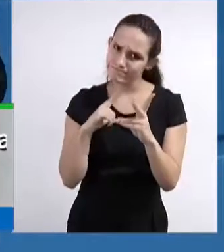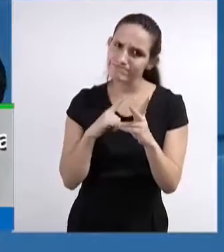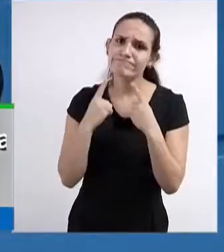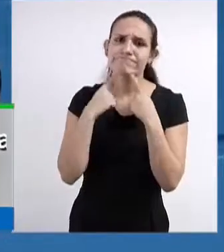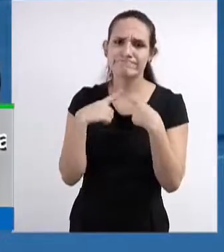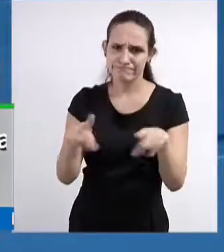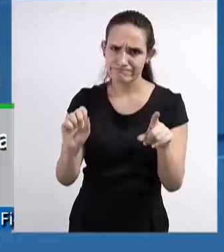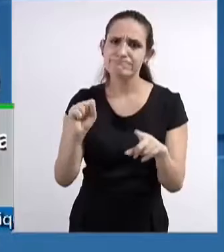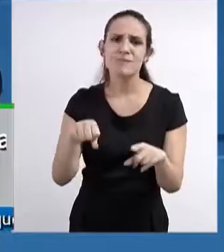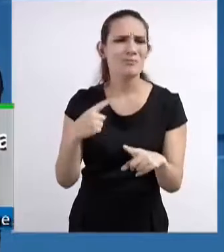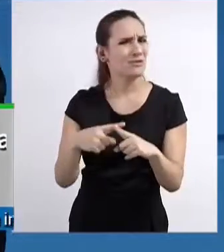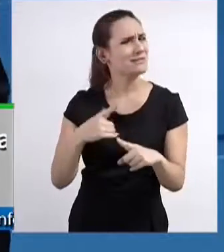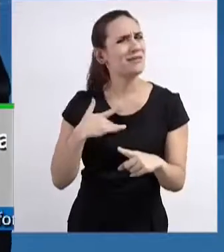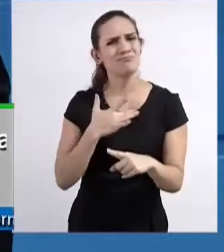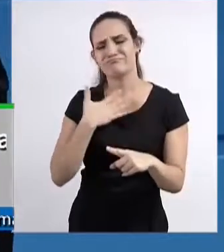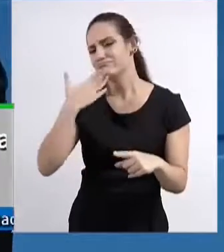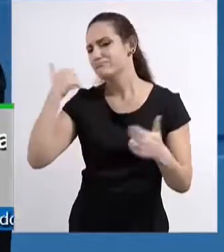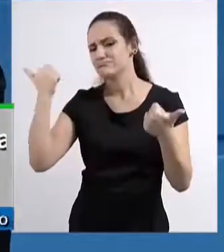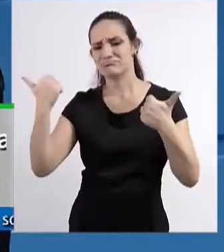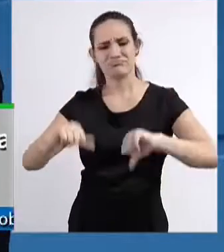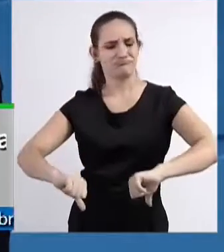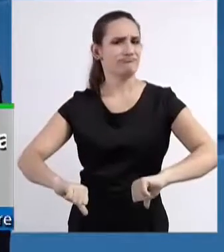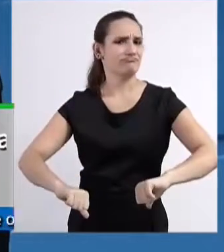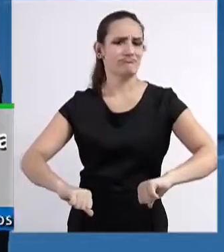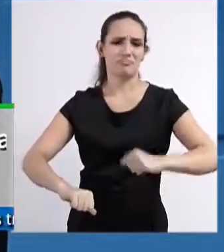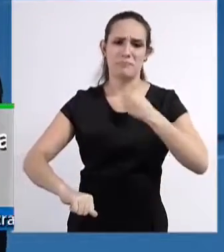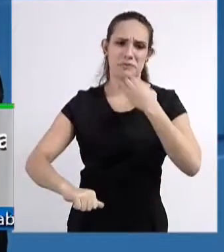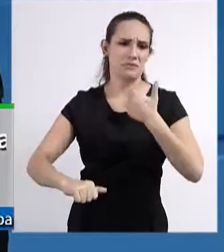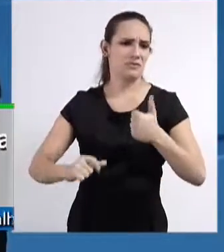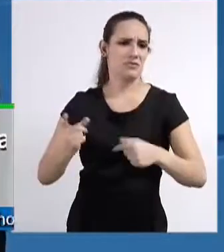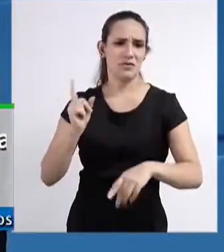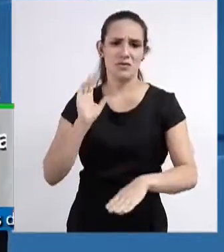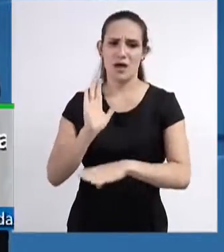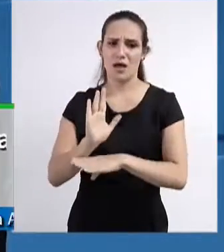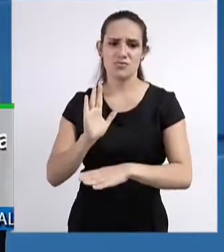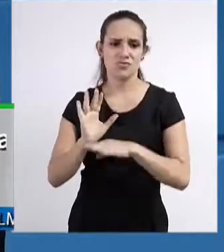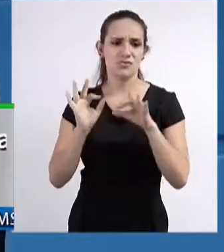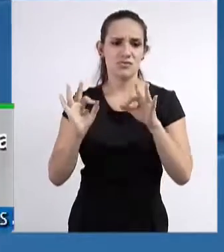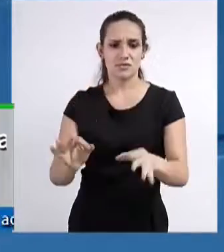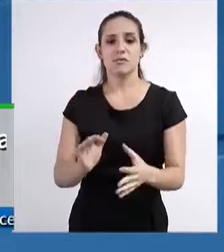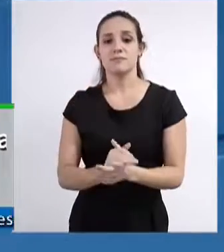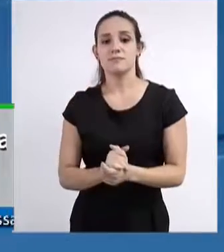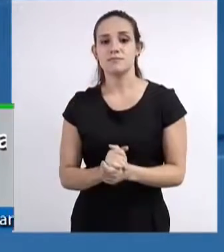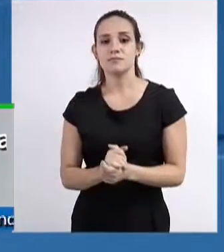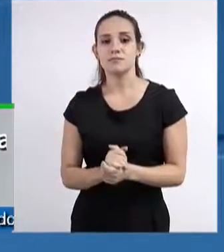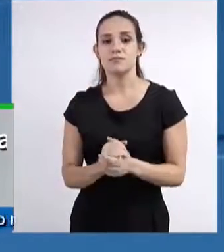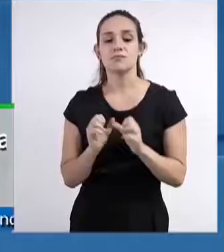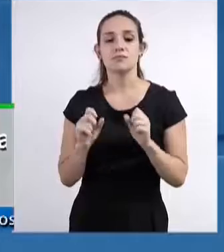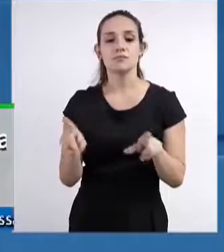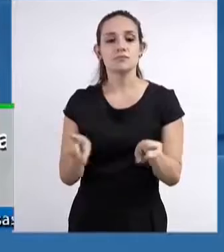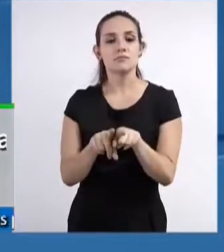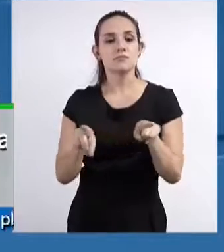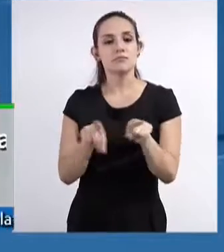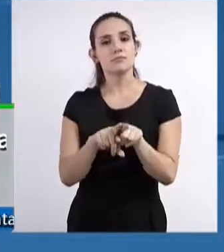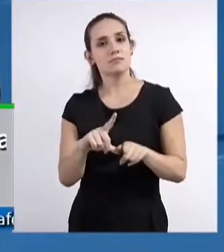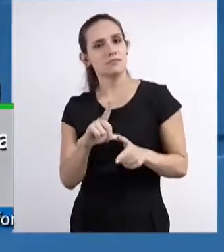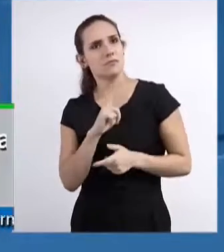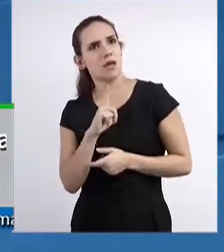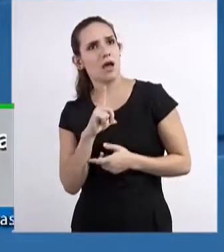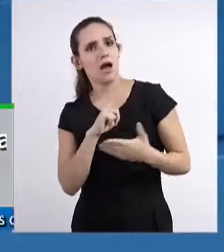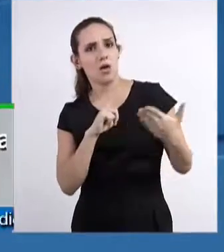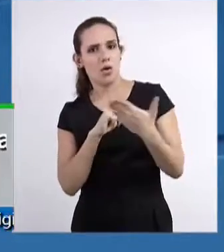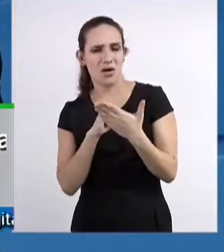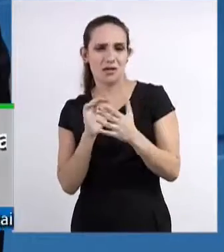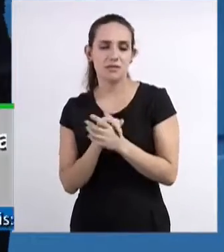em relação à saúde, que não está atendendo a contento, né? Nós tivemos recentemente também,